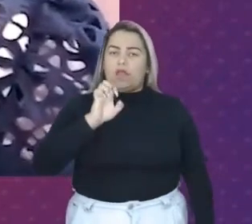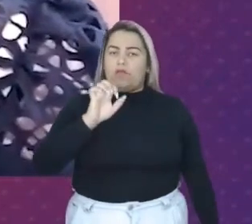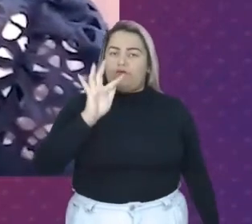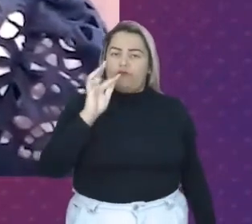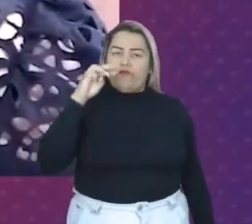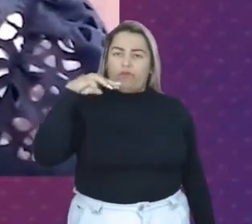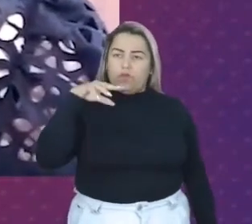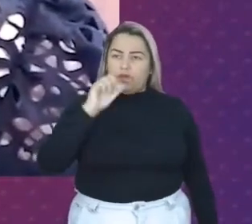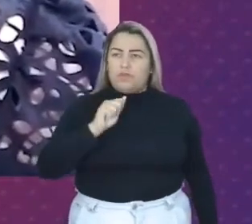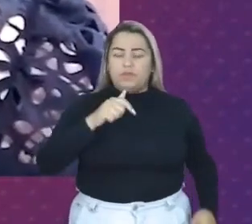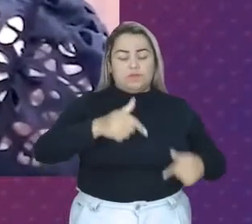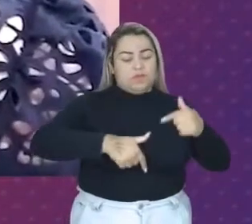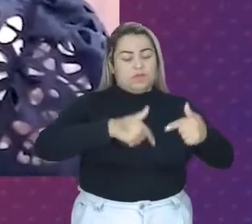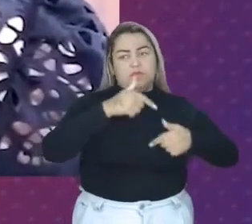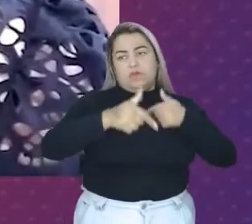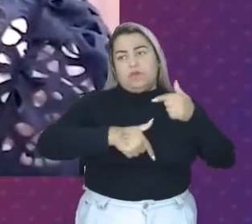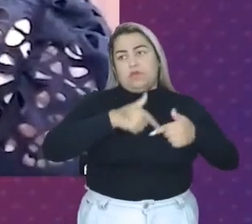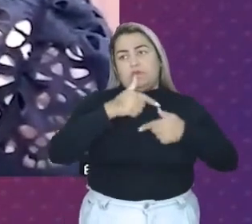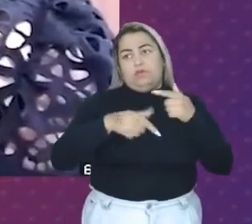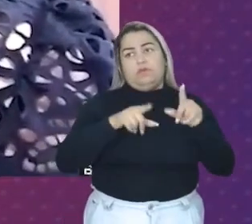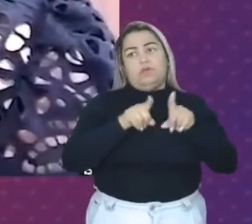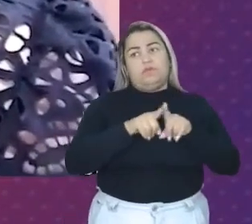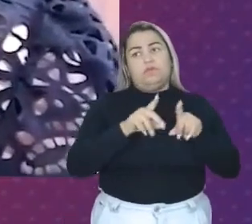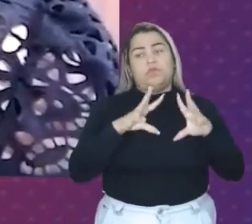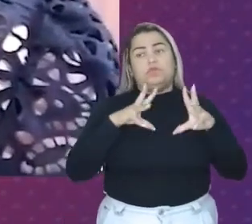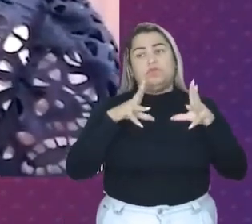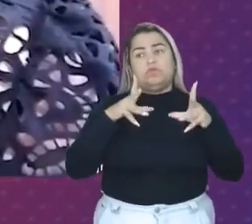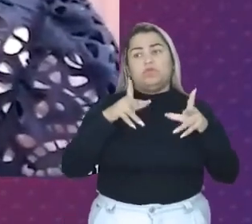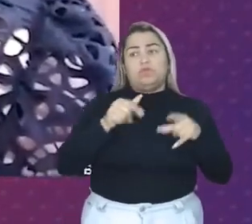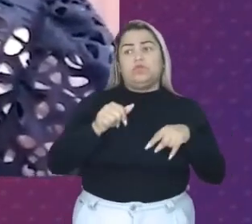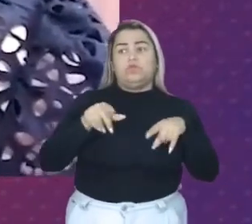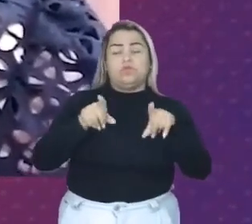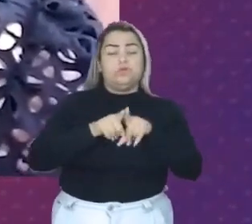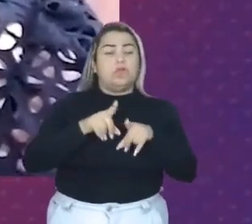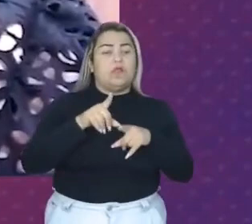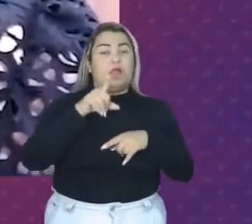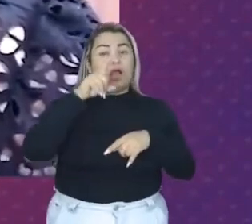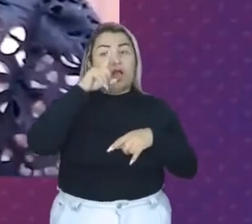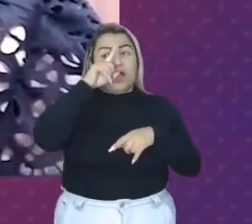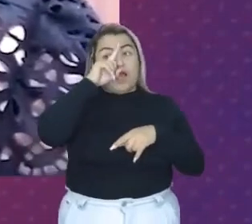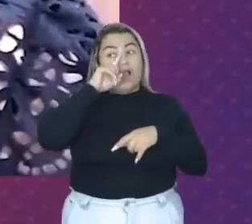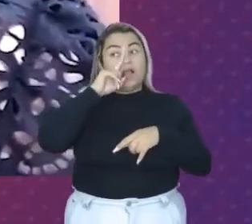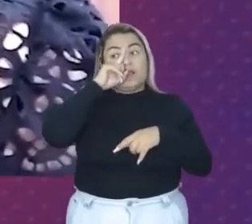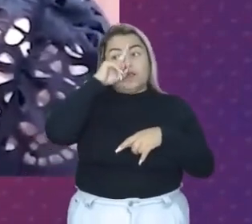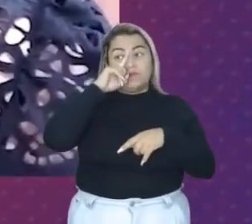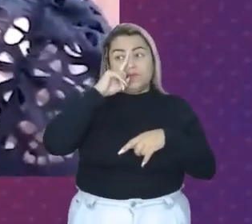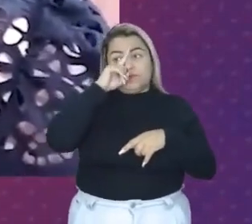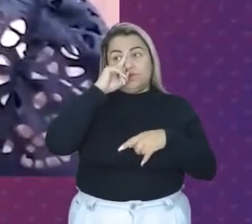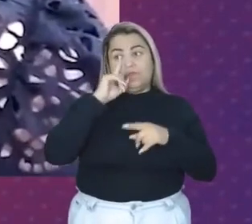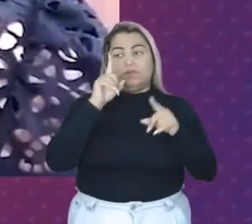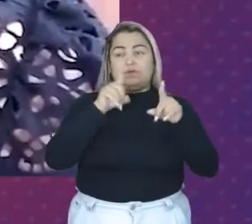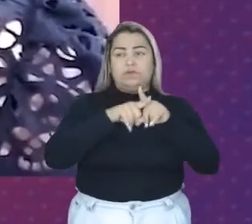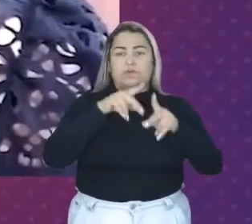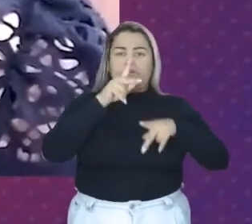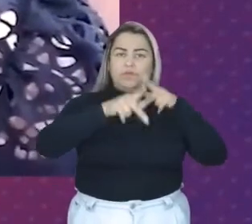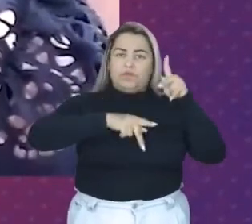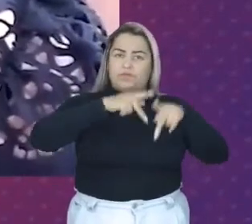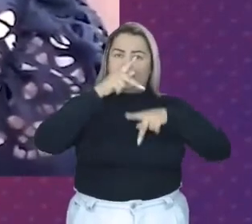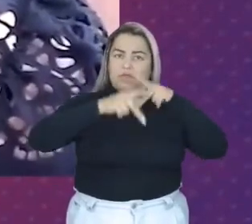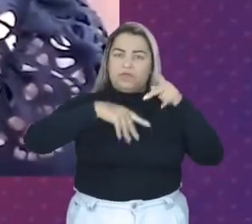trabalhista, é claro que é evidente que ela trouxe consequências gravíssimas para toda a população